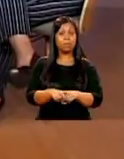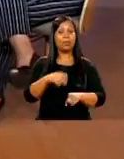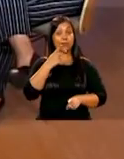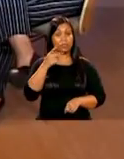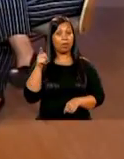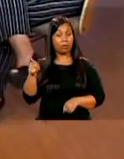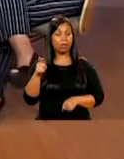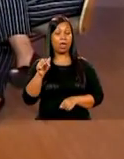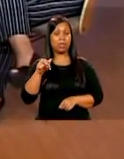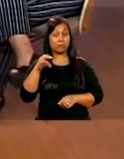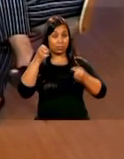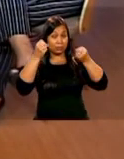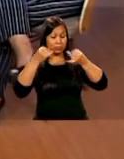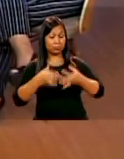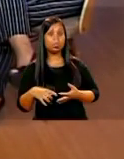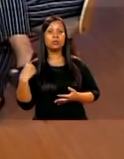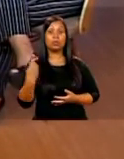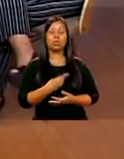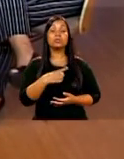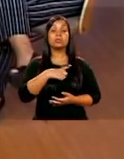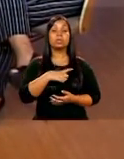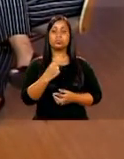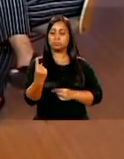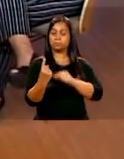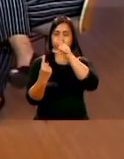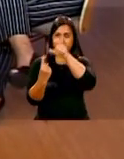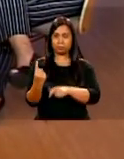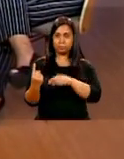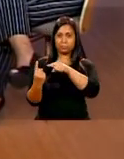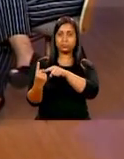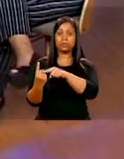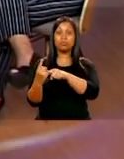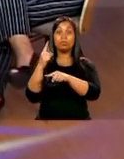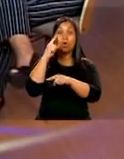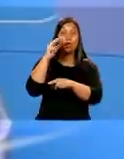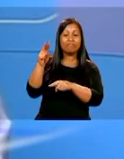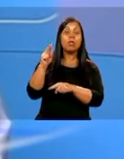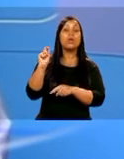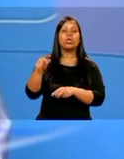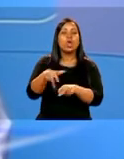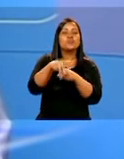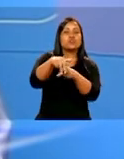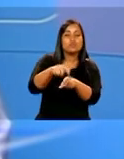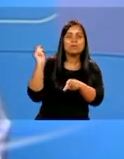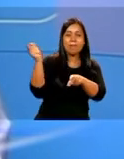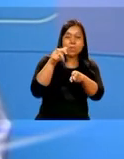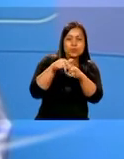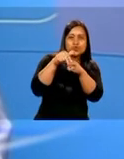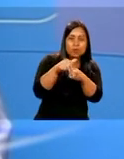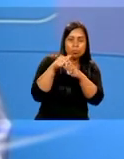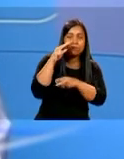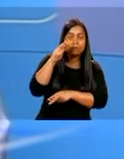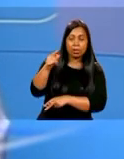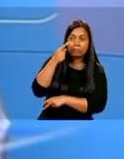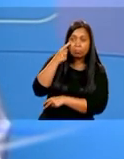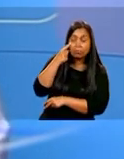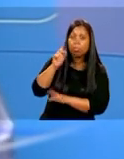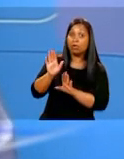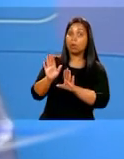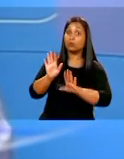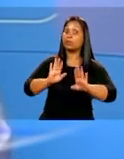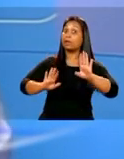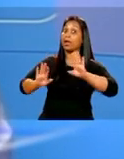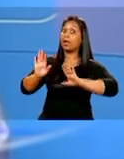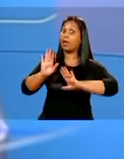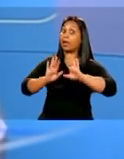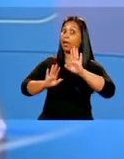Adriana está dizendo. Nós temos um paciente que foi assistir um rodeio e então a gente pede para o pessoal tomar bastante cuidado.